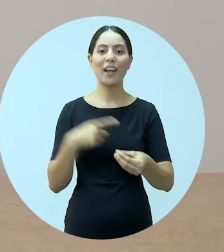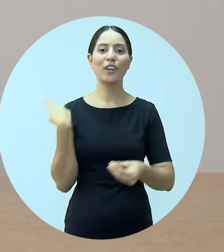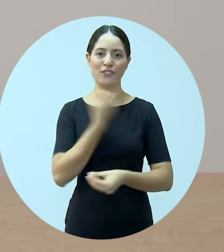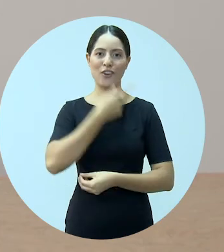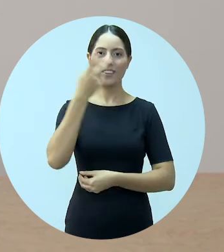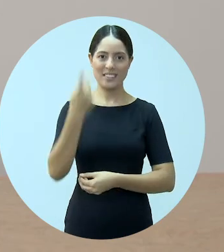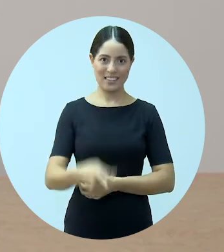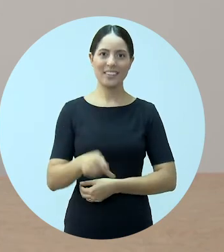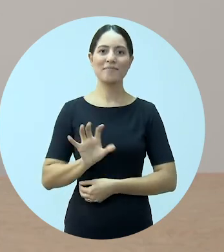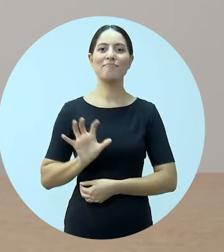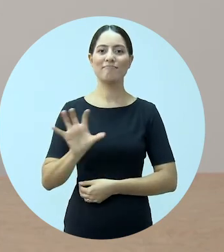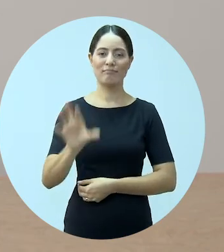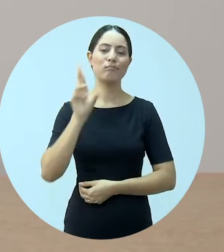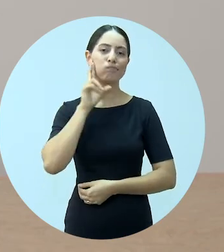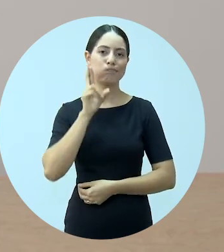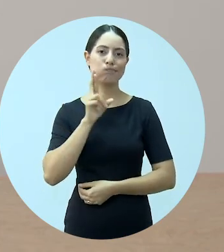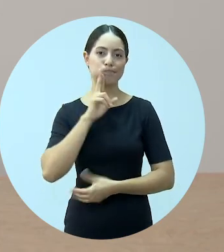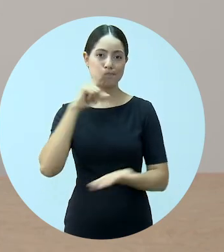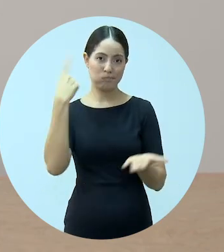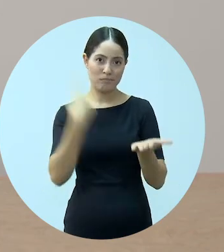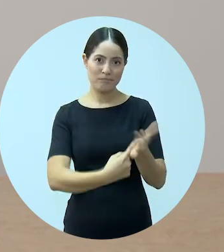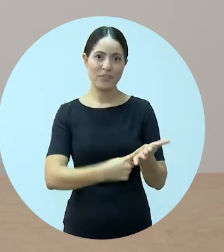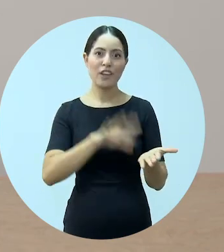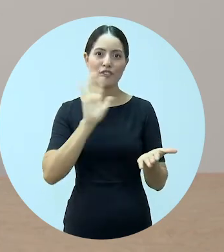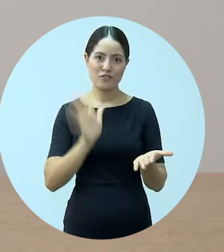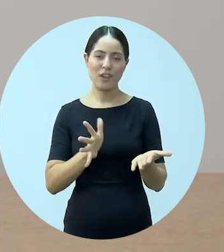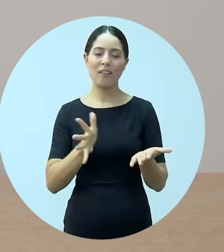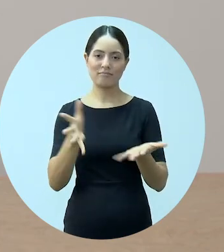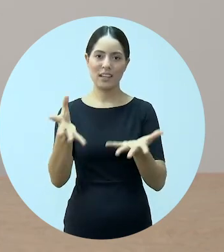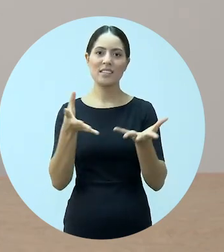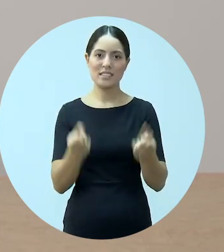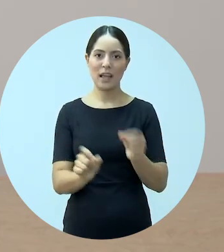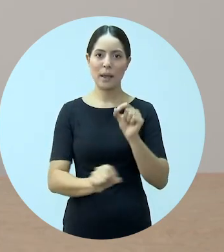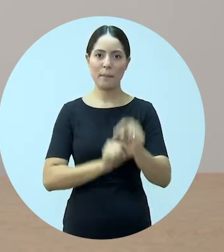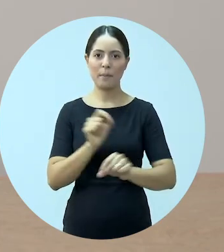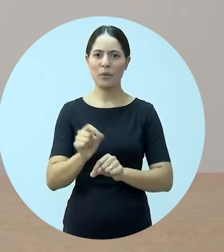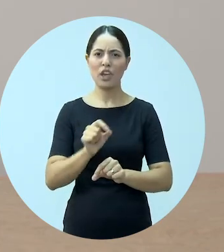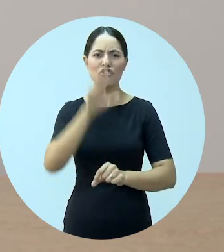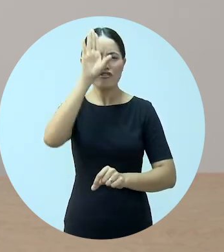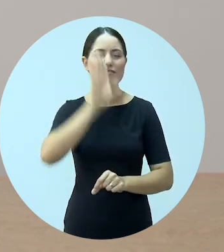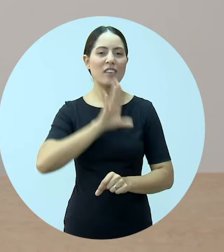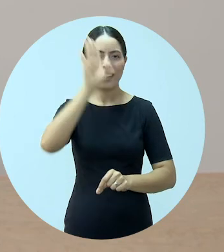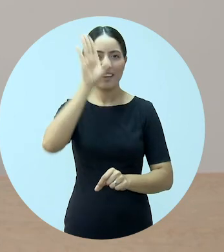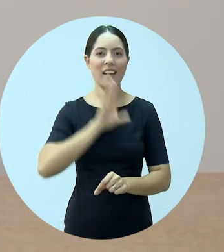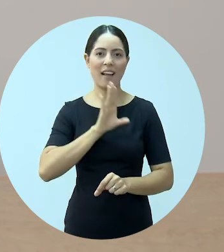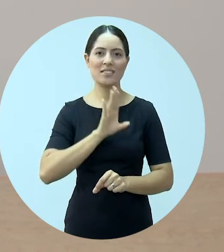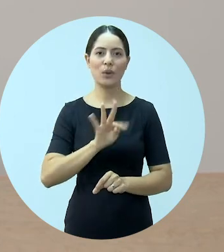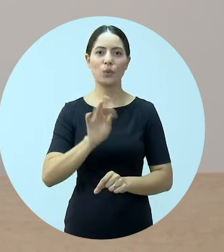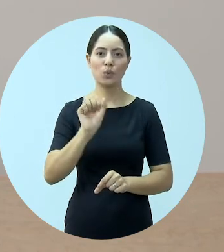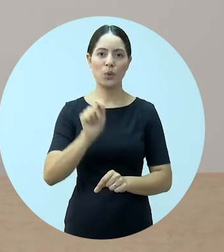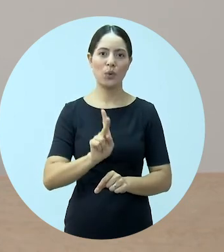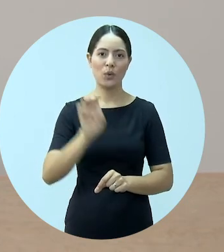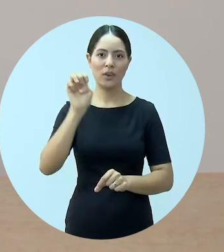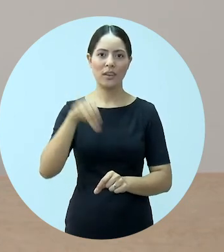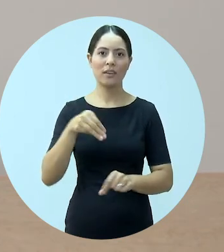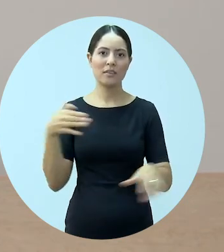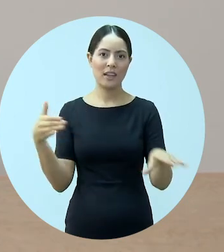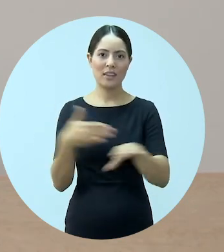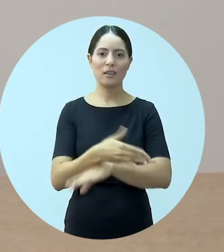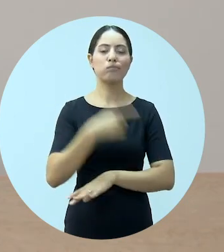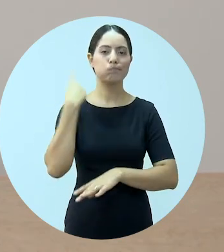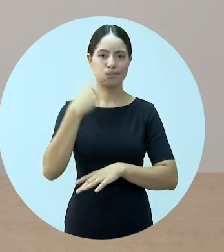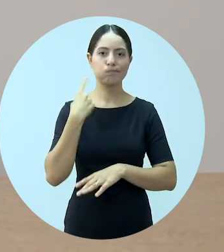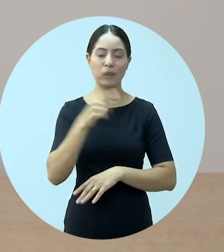é importante se dizer, a nossa seccional, quando o advogado presta o compromisso, ele já recebe de graça, sem custo algum,